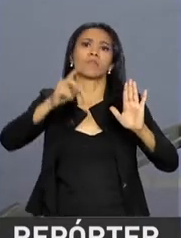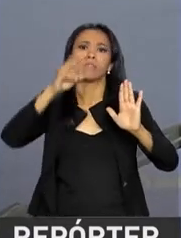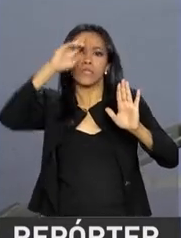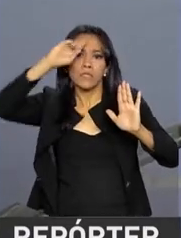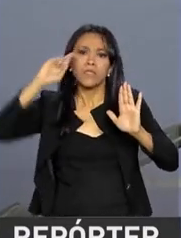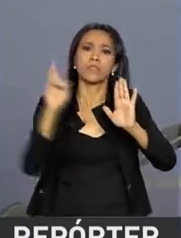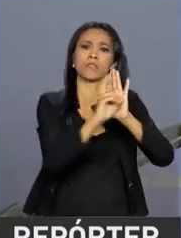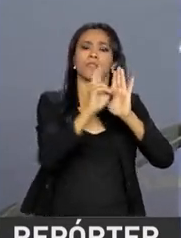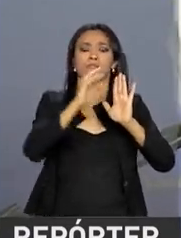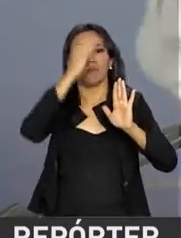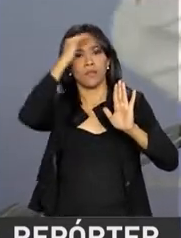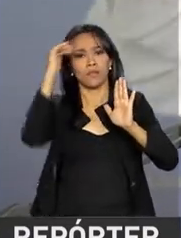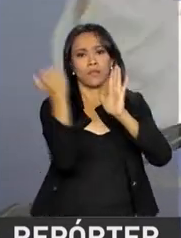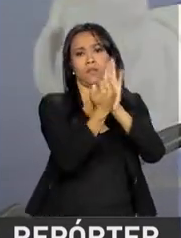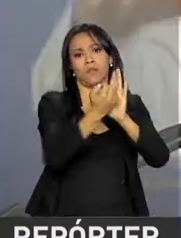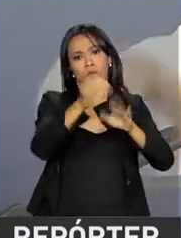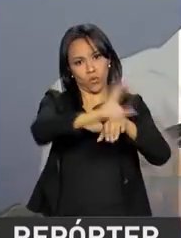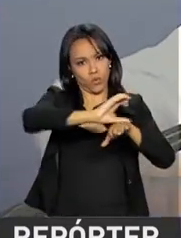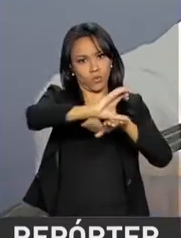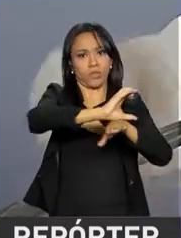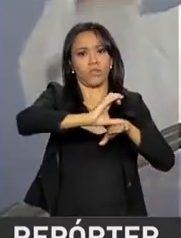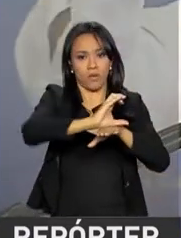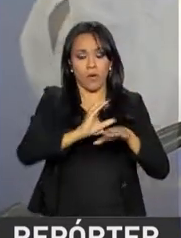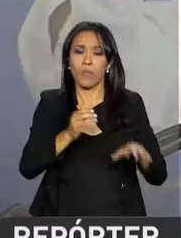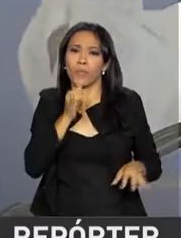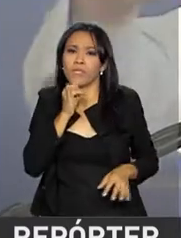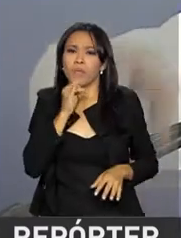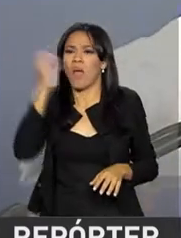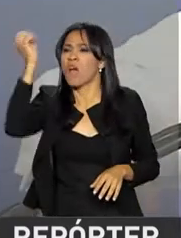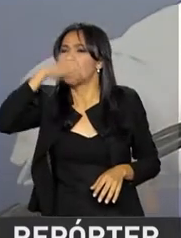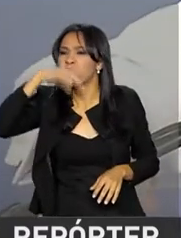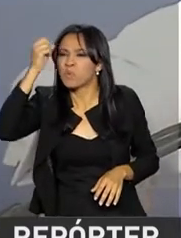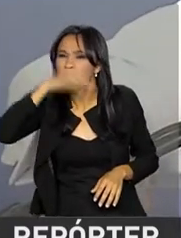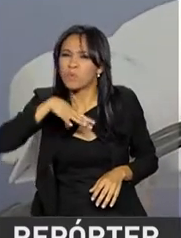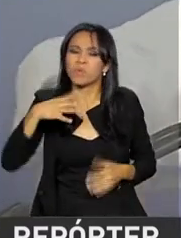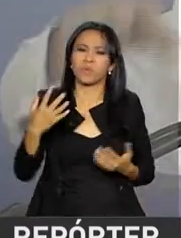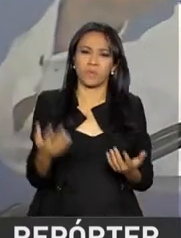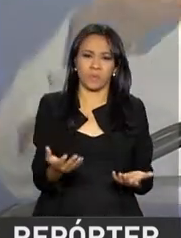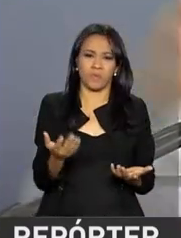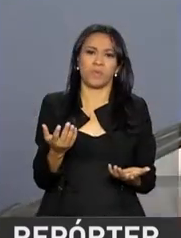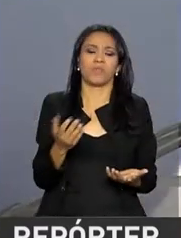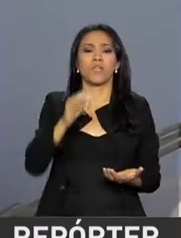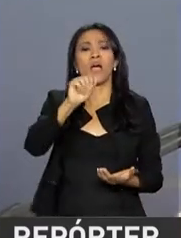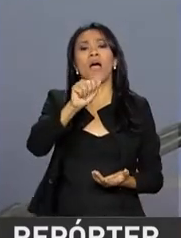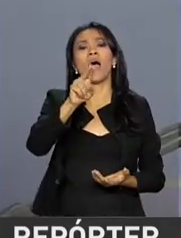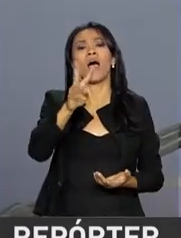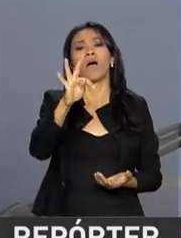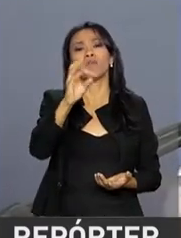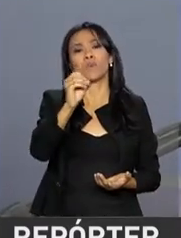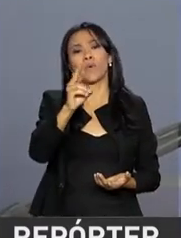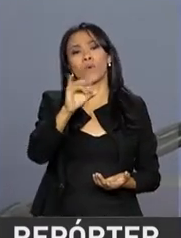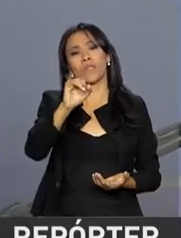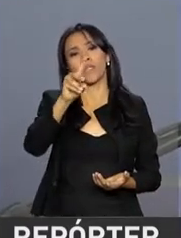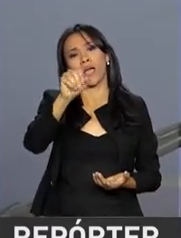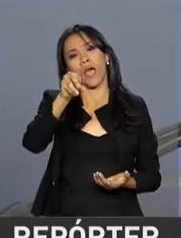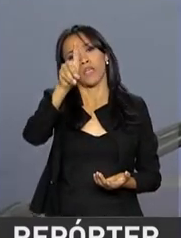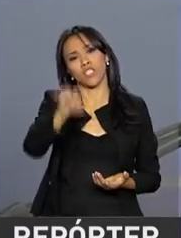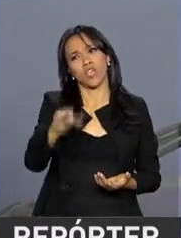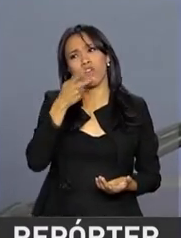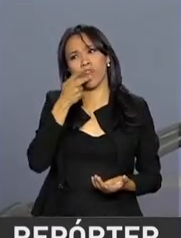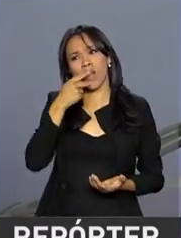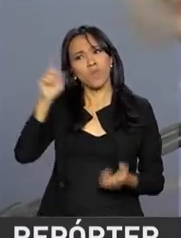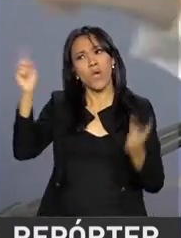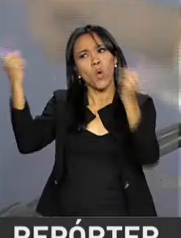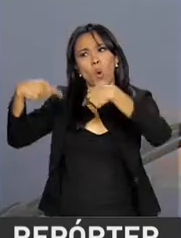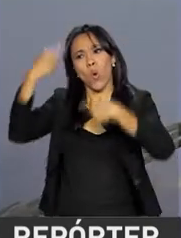constituição então quando fala por exemplo de abuso de autoridade eu costumo dizer o seguinte não é abuso de autoridade contra o